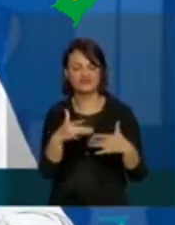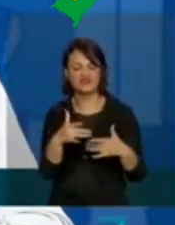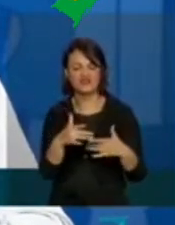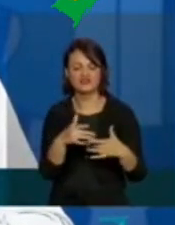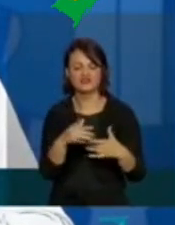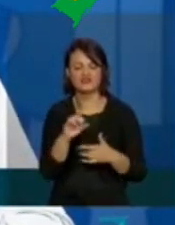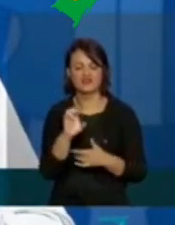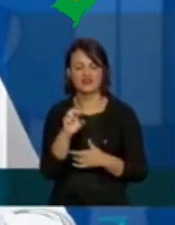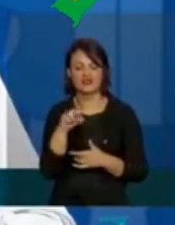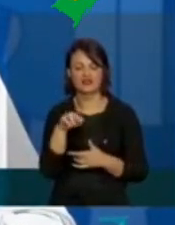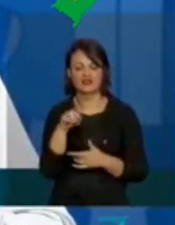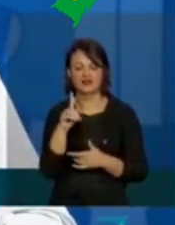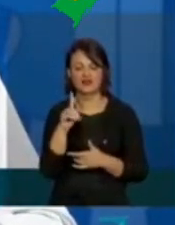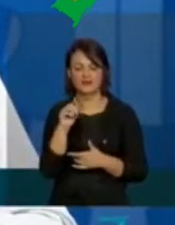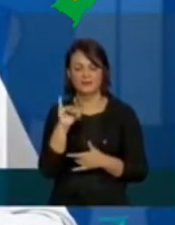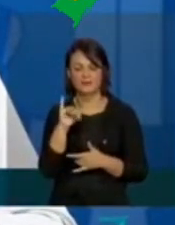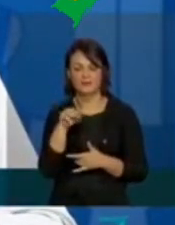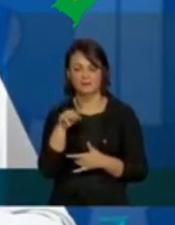de endemias.